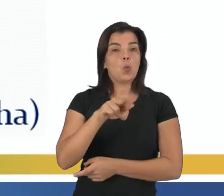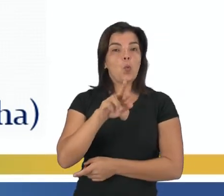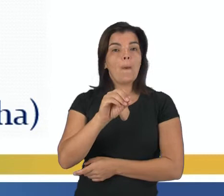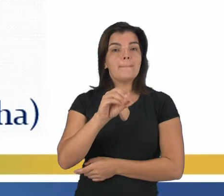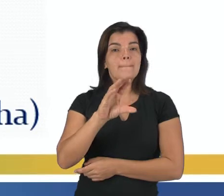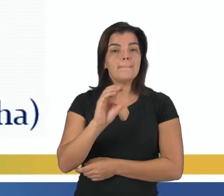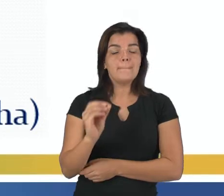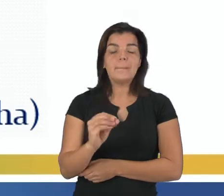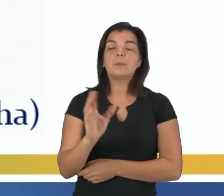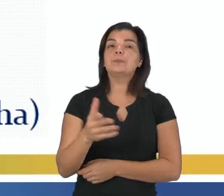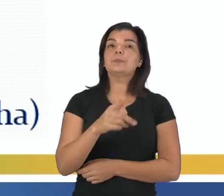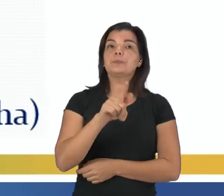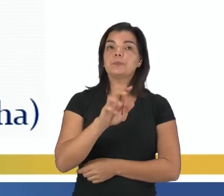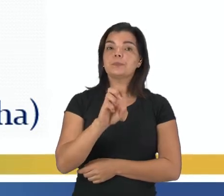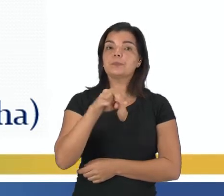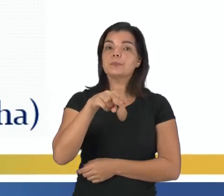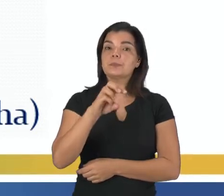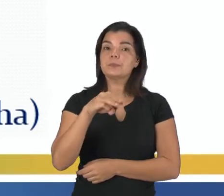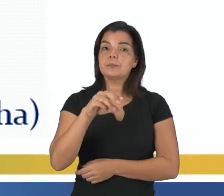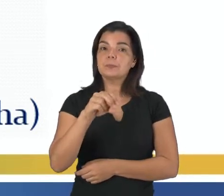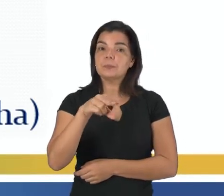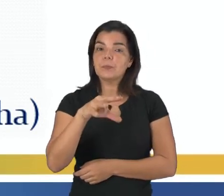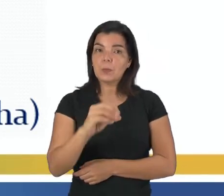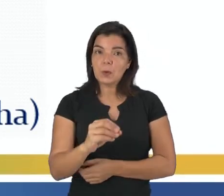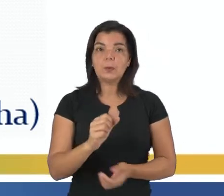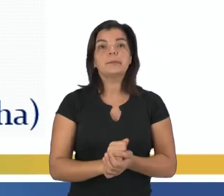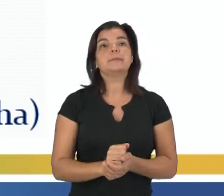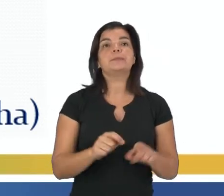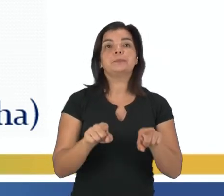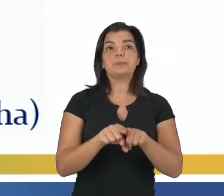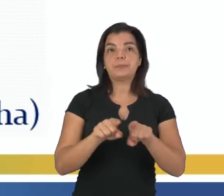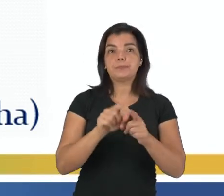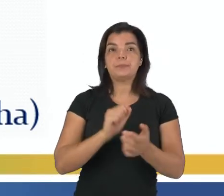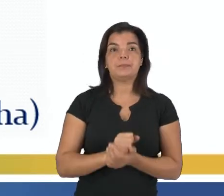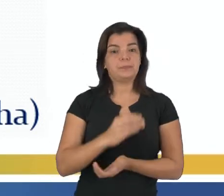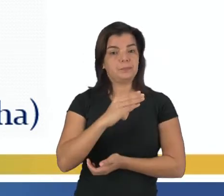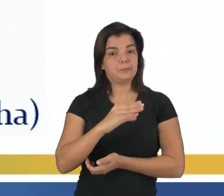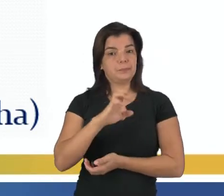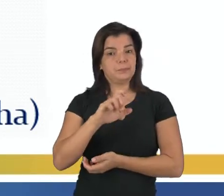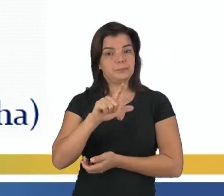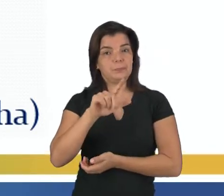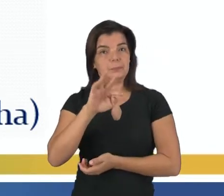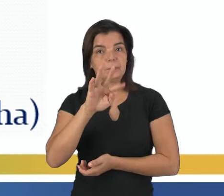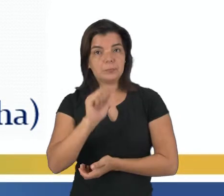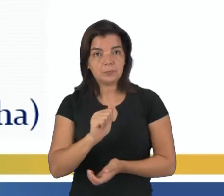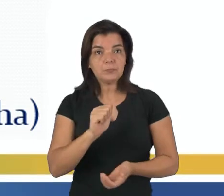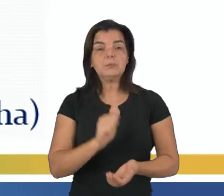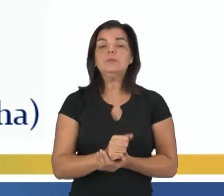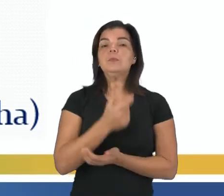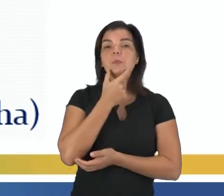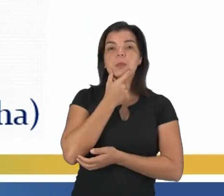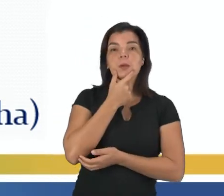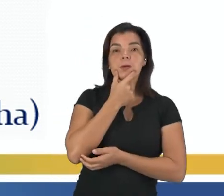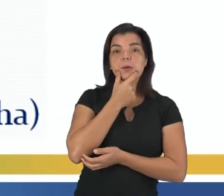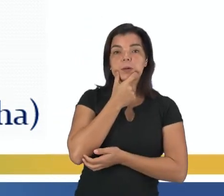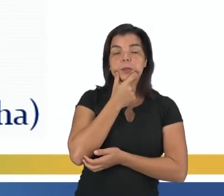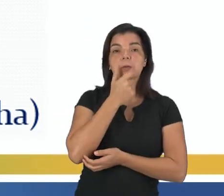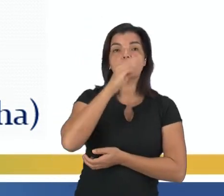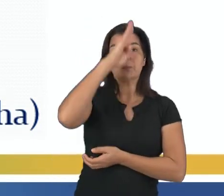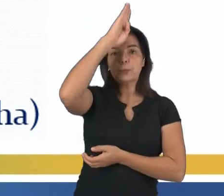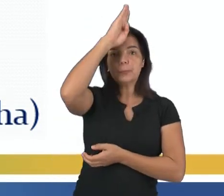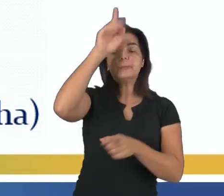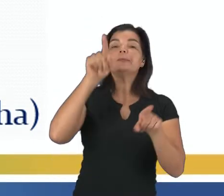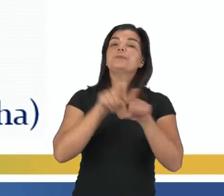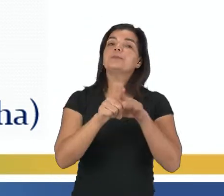germânico e as pessoas que moravam lá na grã-bretanha falava o Celta que era a língua romana certo então quando eles